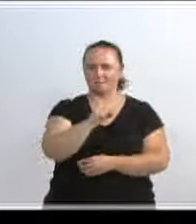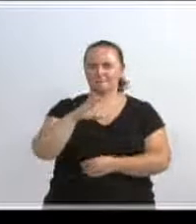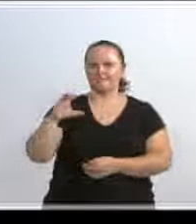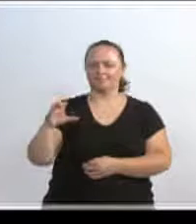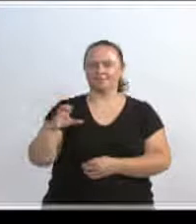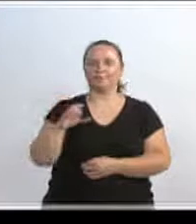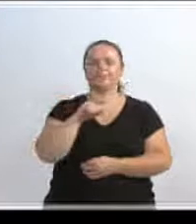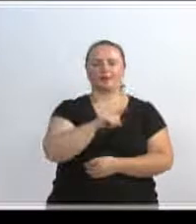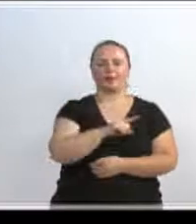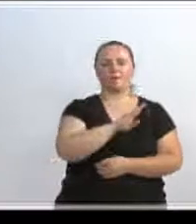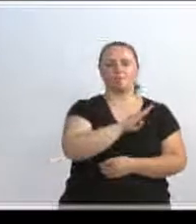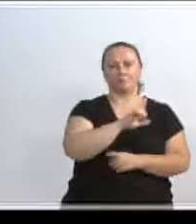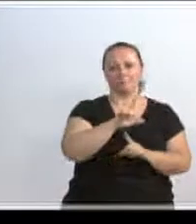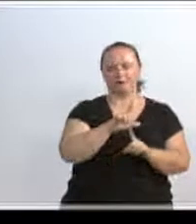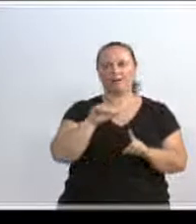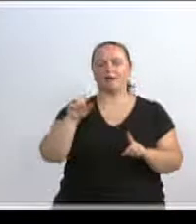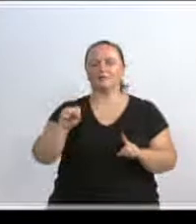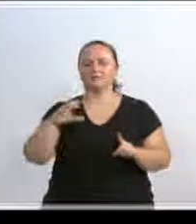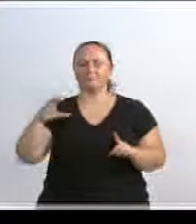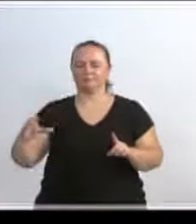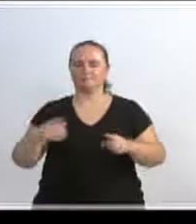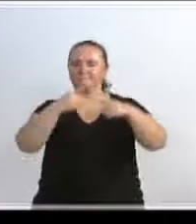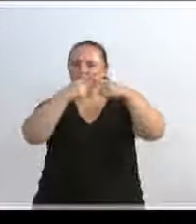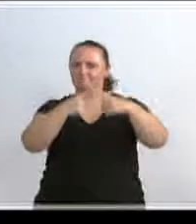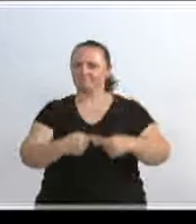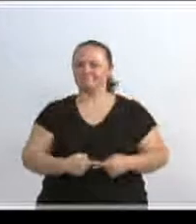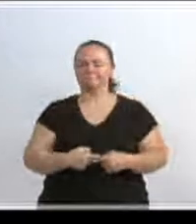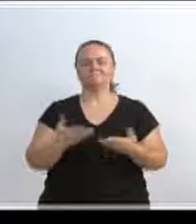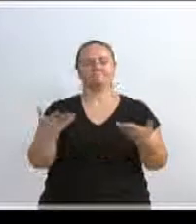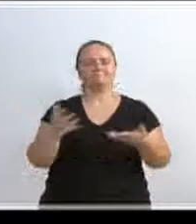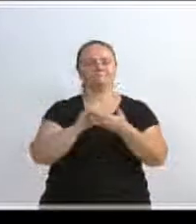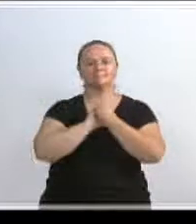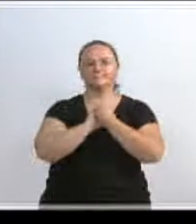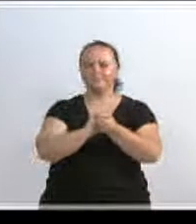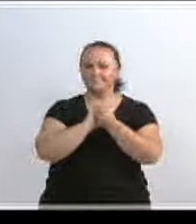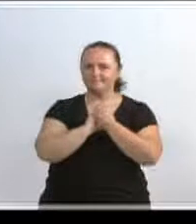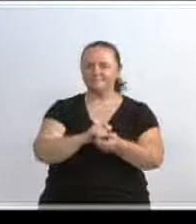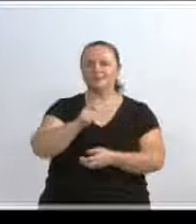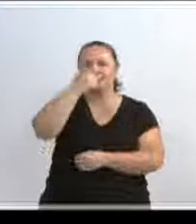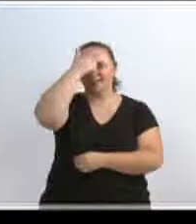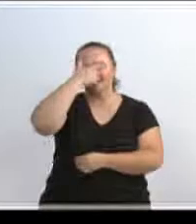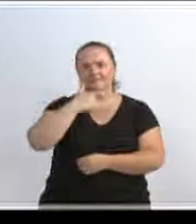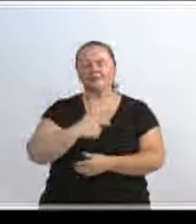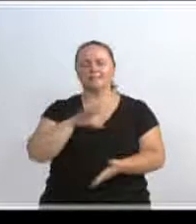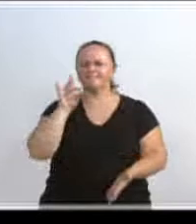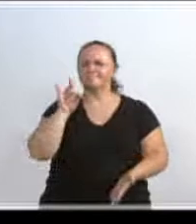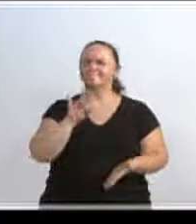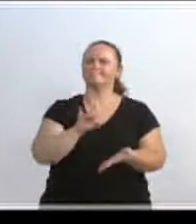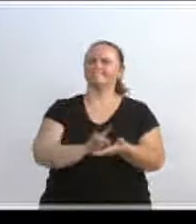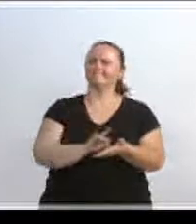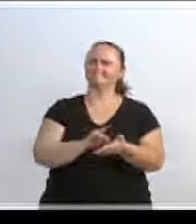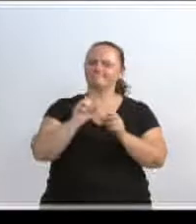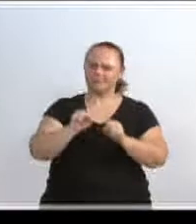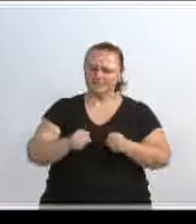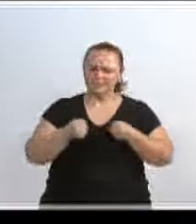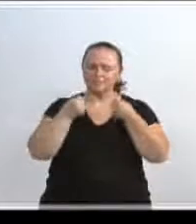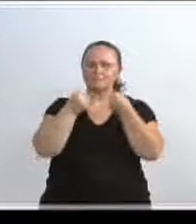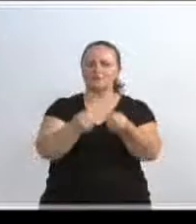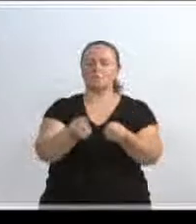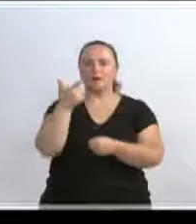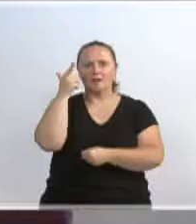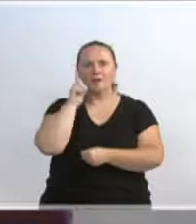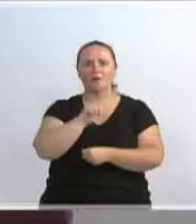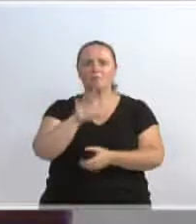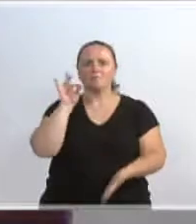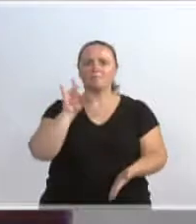Crona Joinville. Gostaria aqui de parabenizar a todos os atletas, que realmente o empenho está bastante grande para que Blumenau